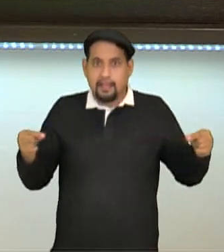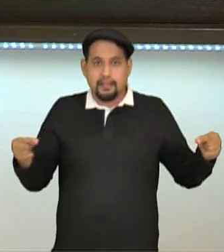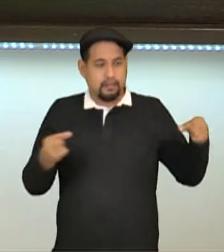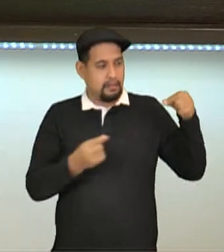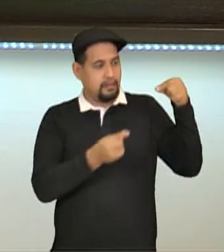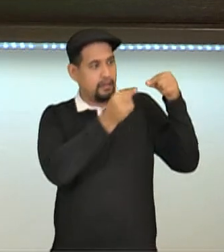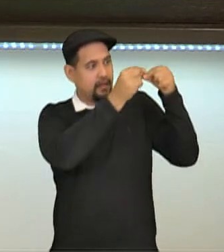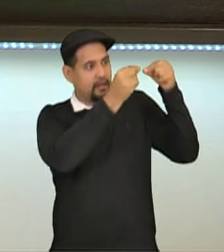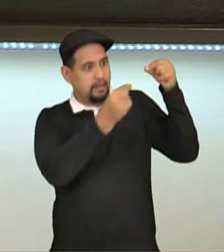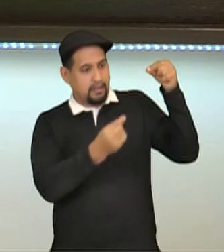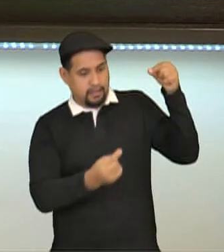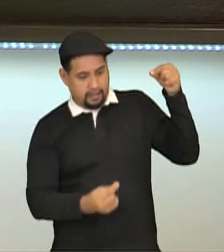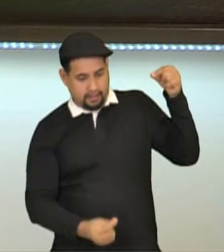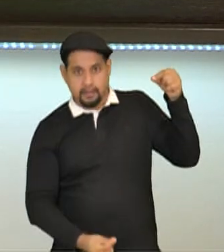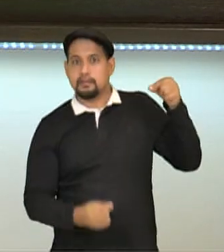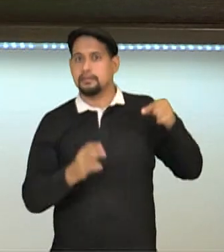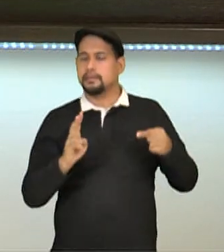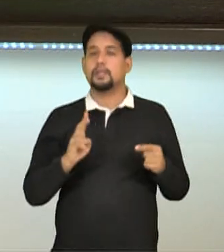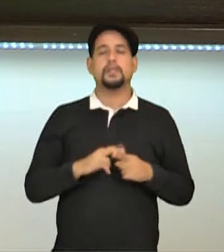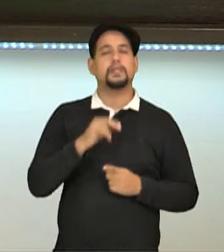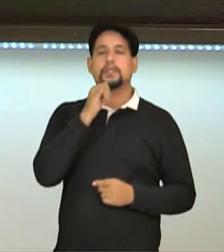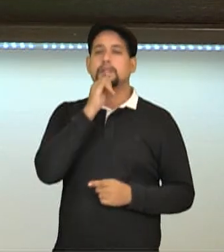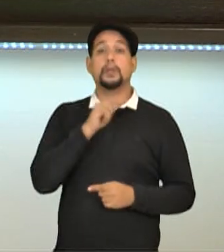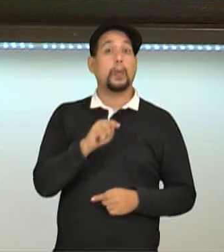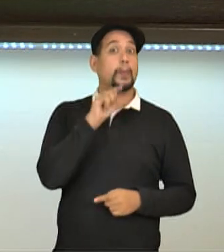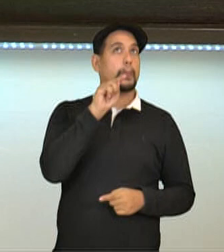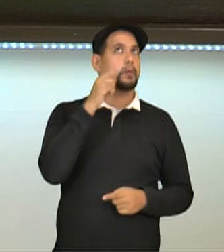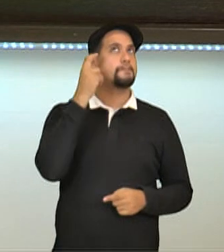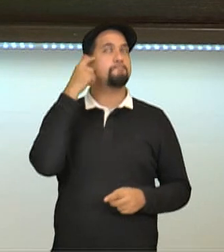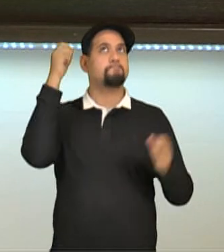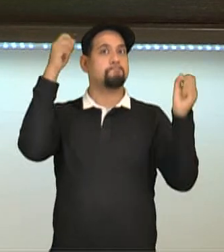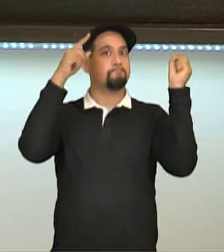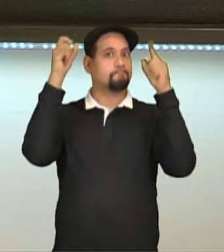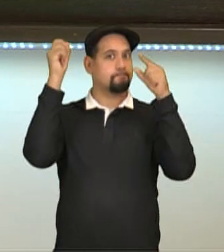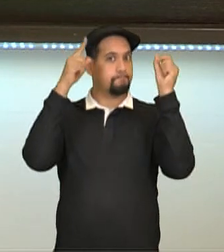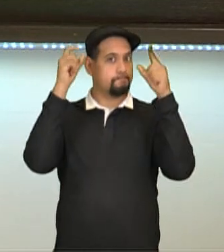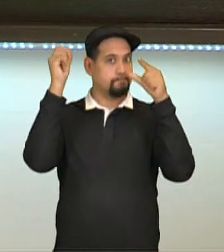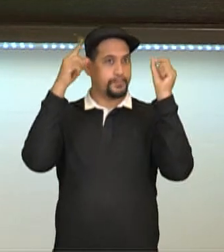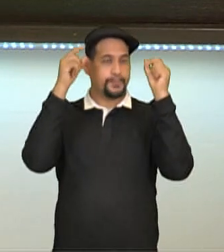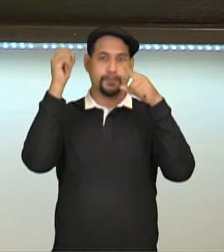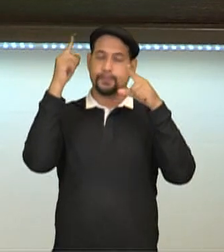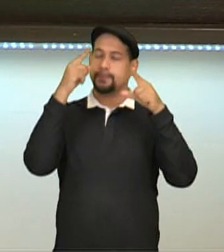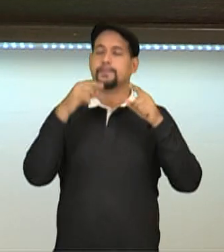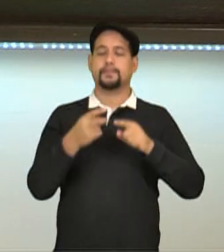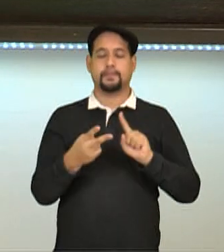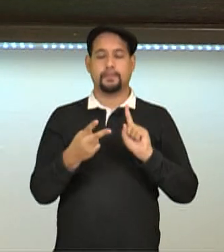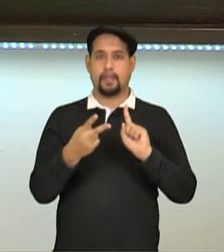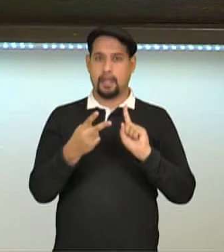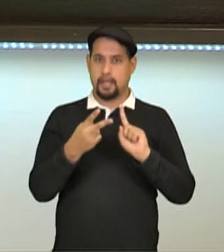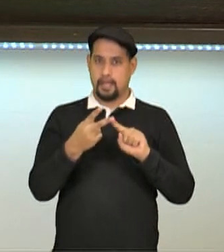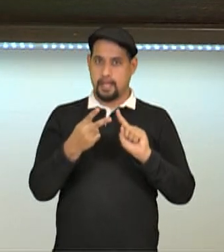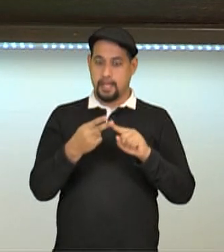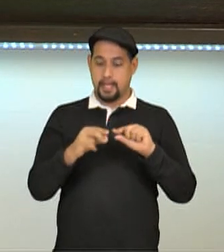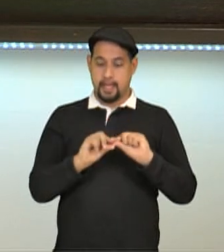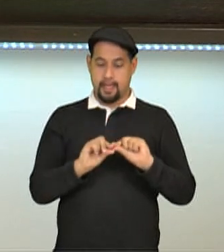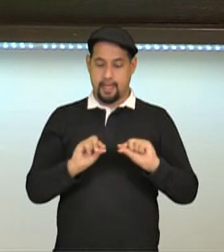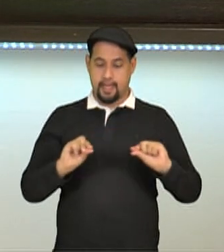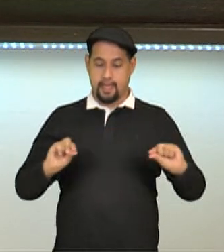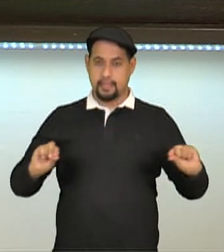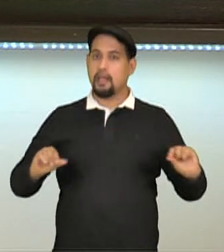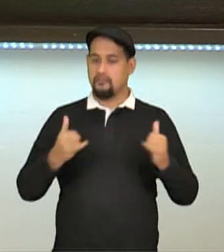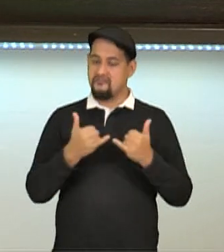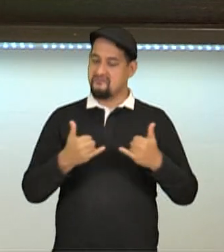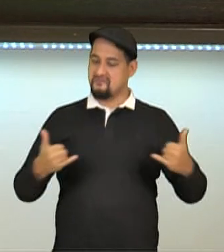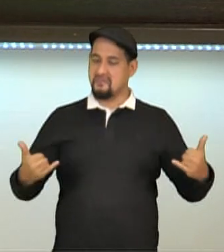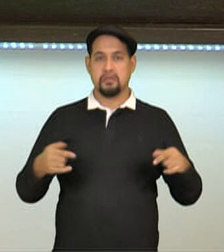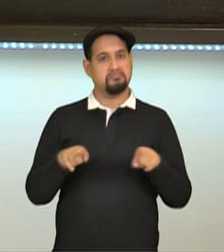definições. Ponto, então, eu posso pensar nas estrelas do céu. A reta, eu posso pensar na cordinha do